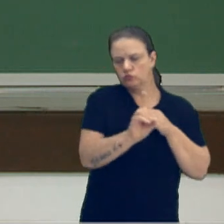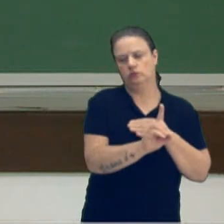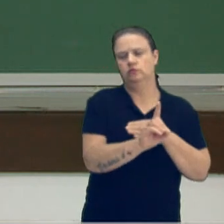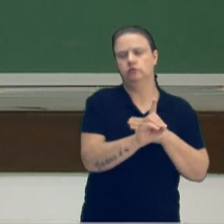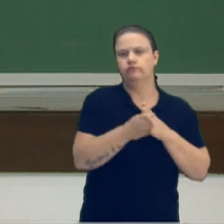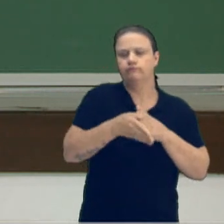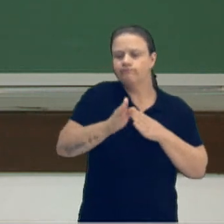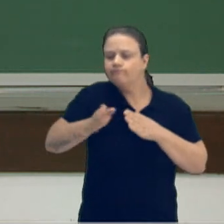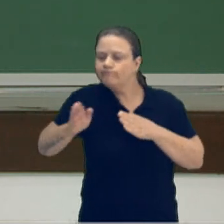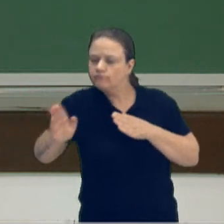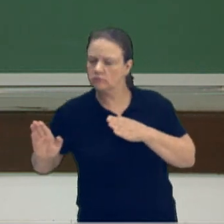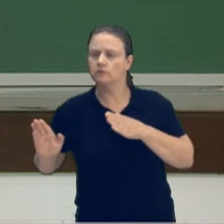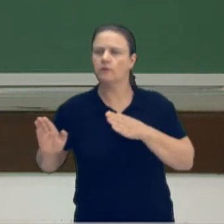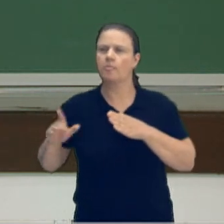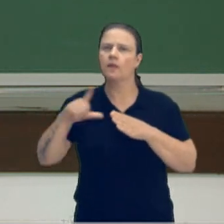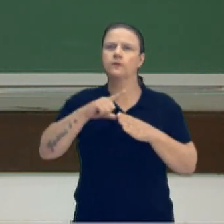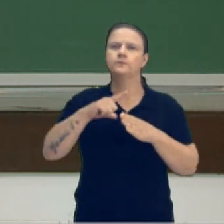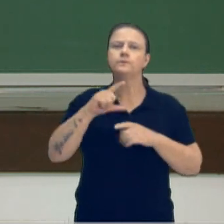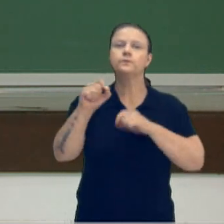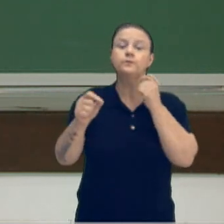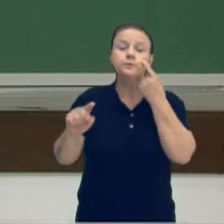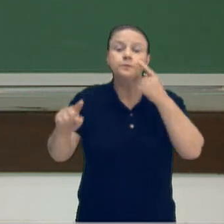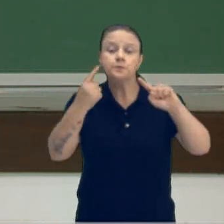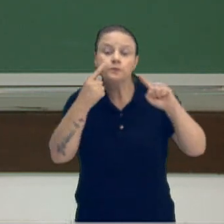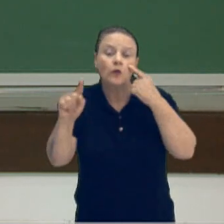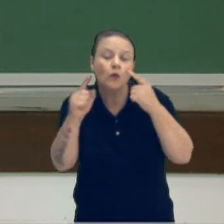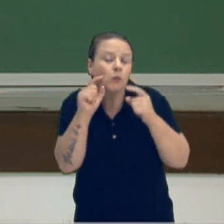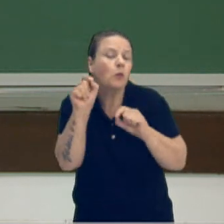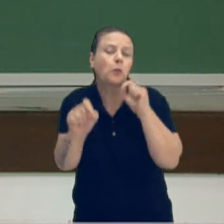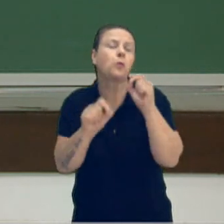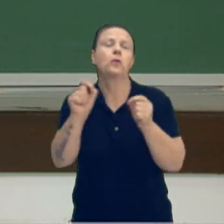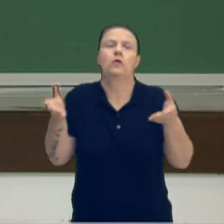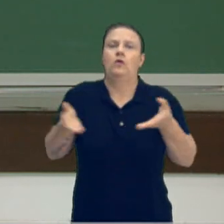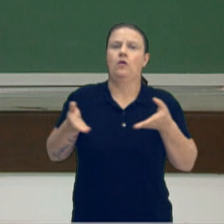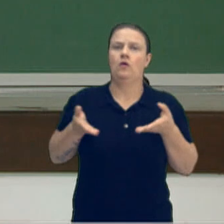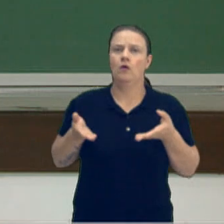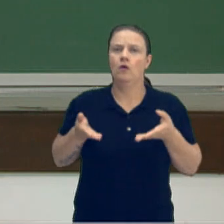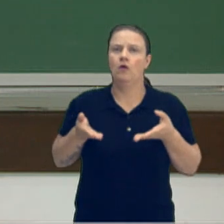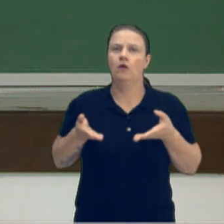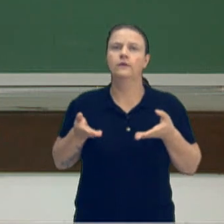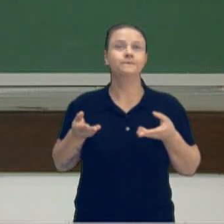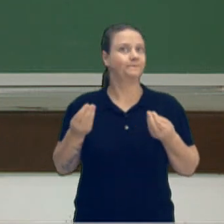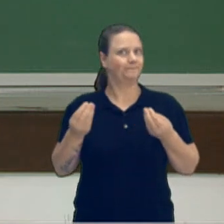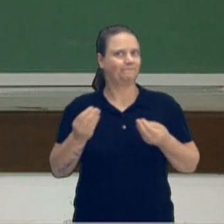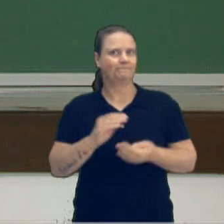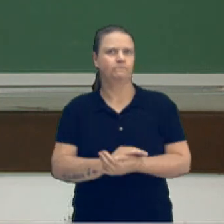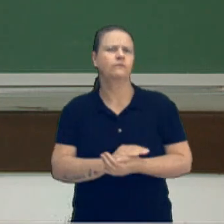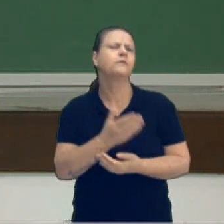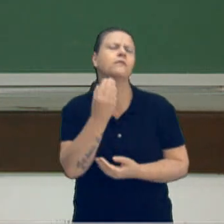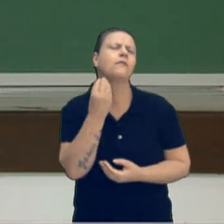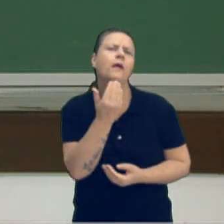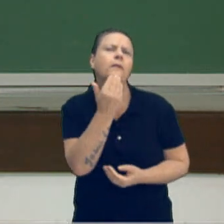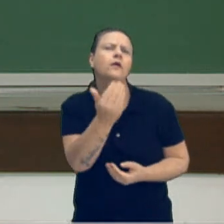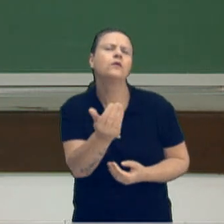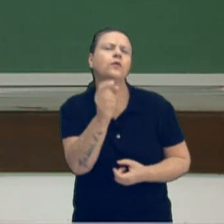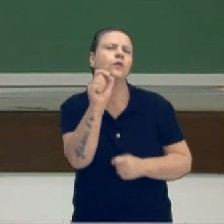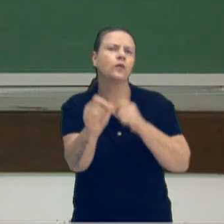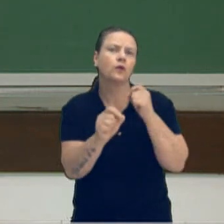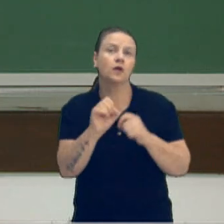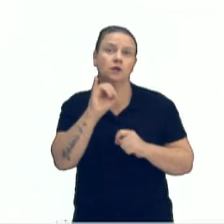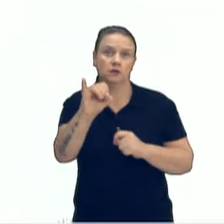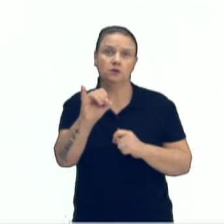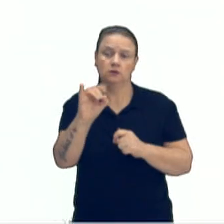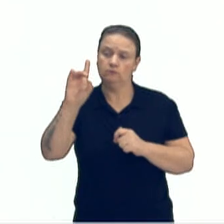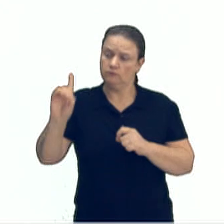Então, assim, nós precisamos descobrir o que é agora, dentro dessa pista de atletismo. Ele quer saber se os